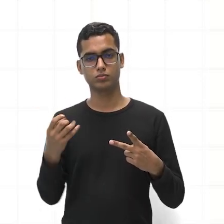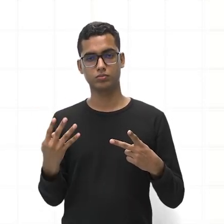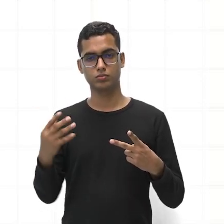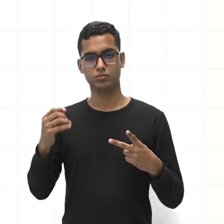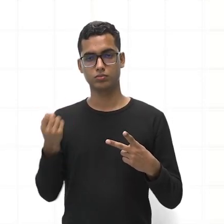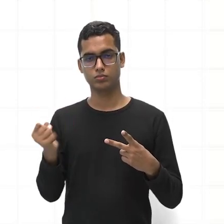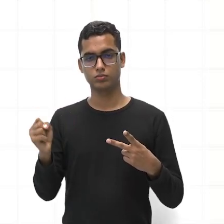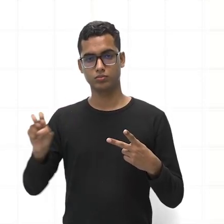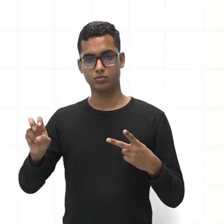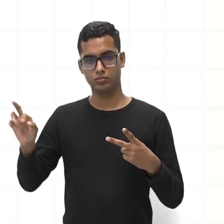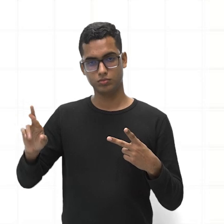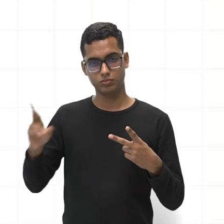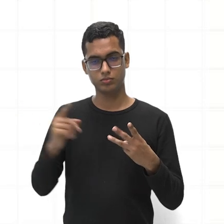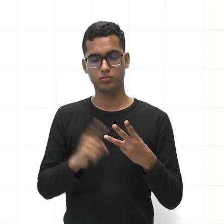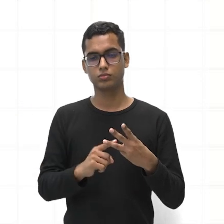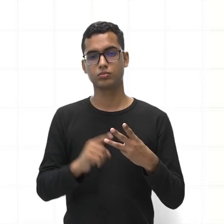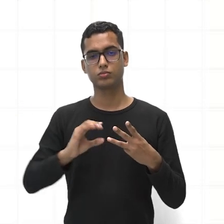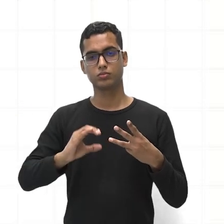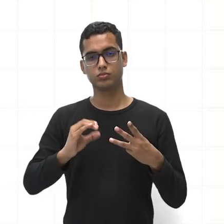5.485. Letra C, R$